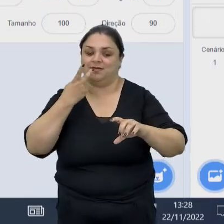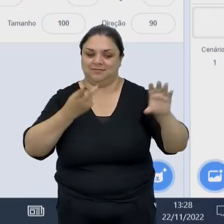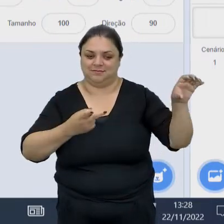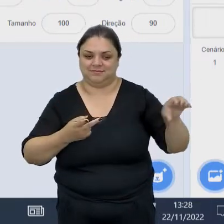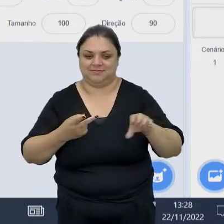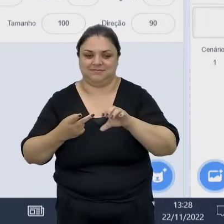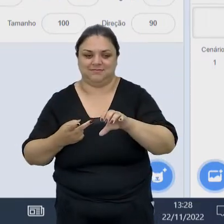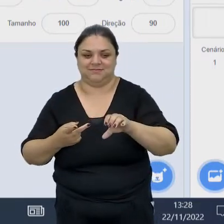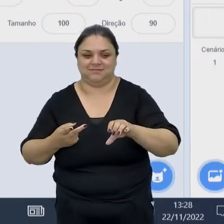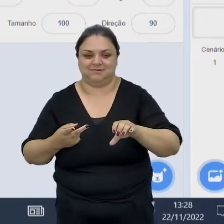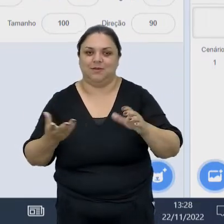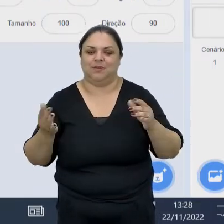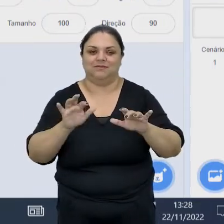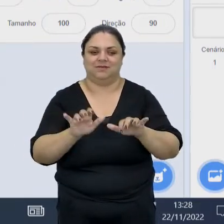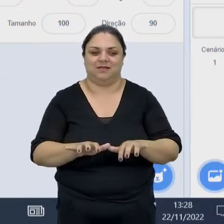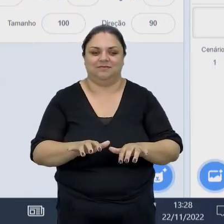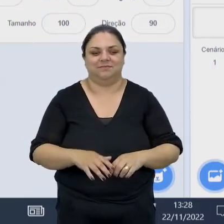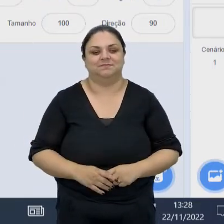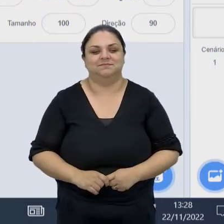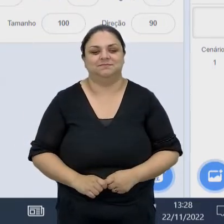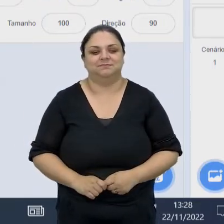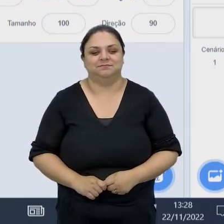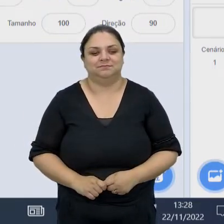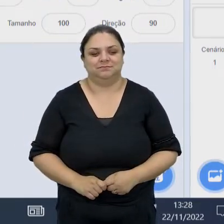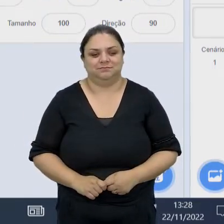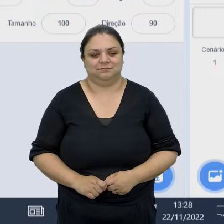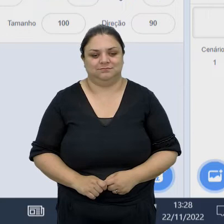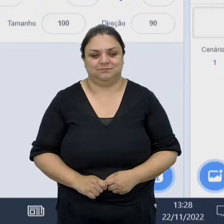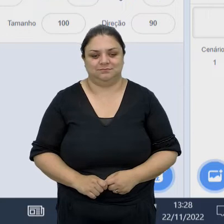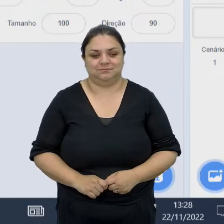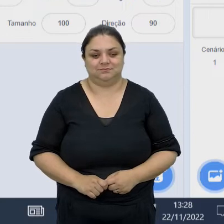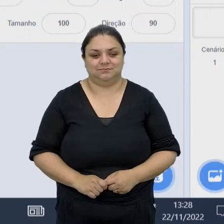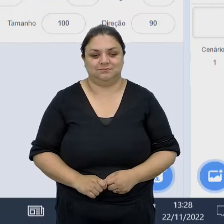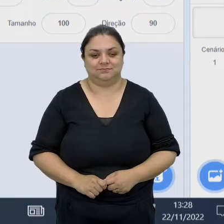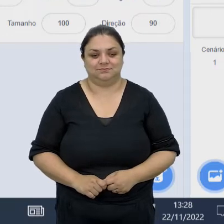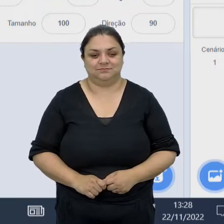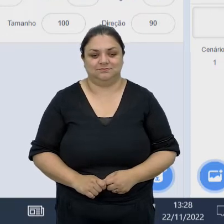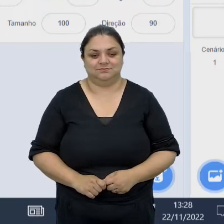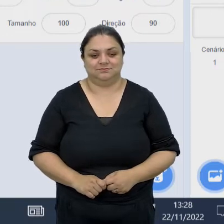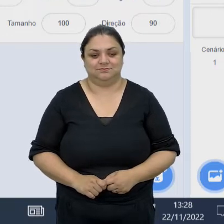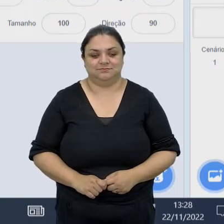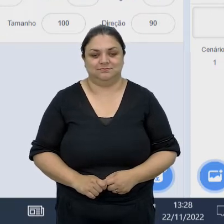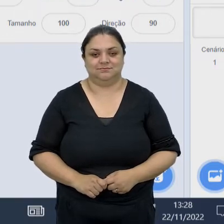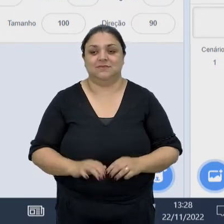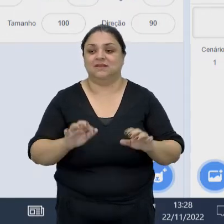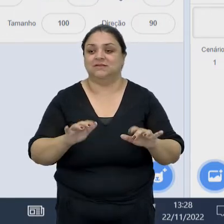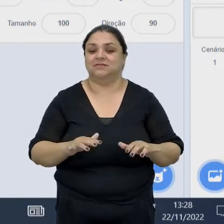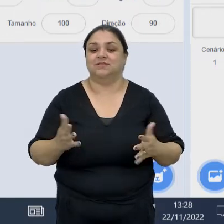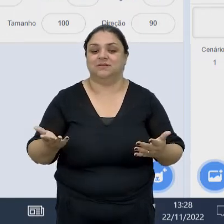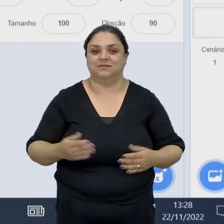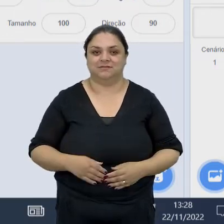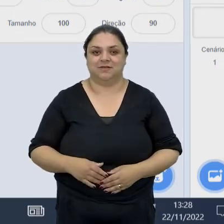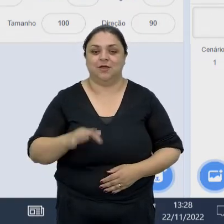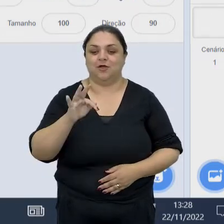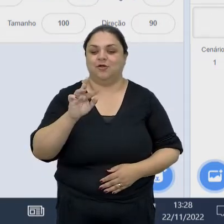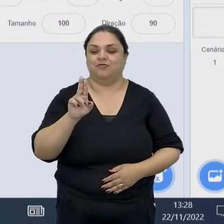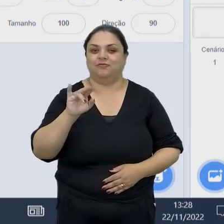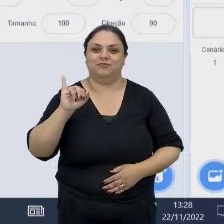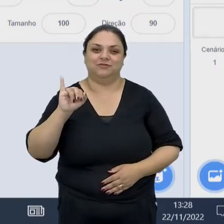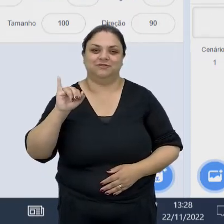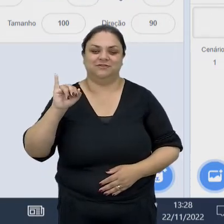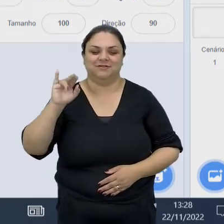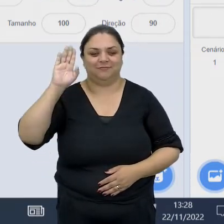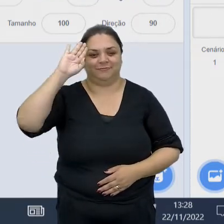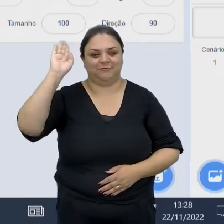que em vez de olá, eu vou escrever alguma coisa. Lá eu falei tchau, foi um prazer. O que você quer escrever aqui? Ah, escreve aí, fui.